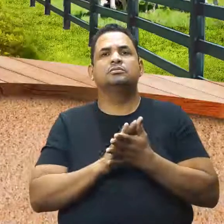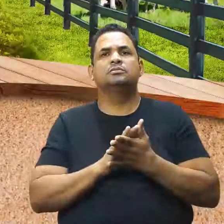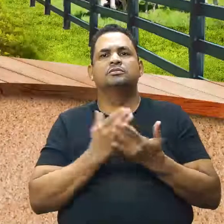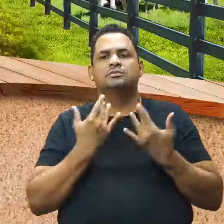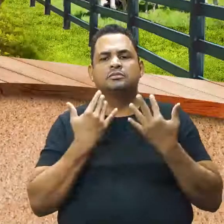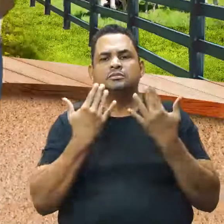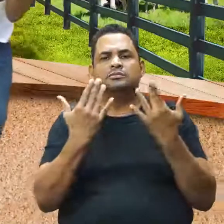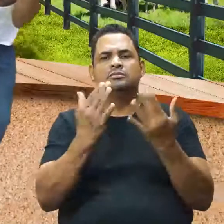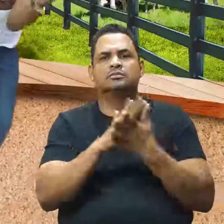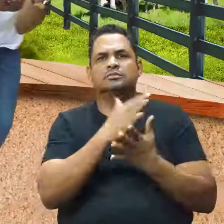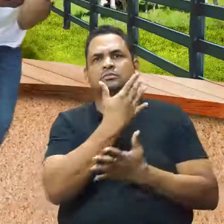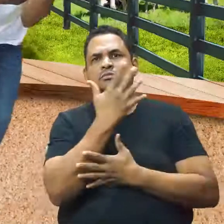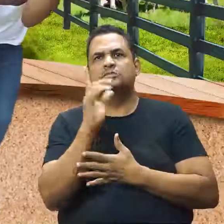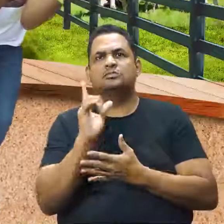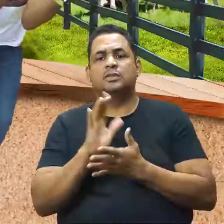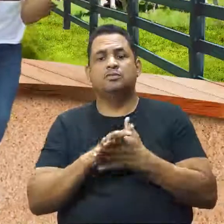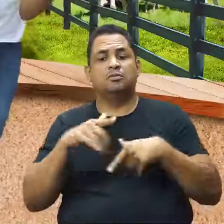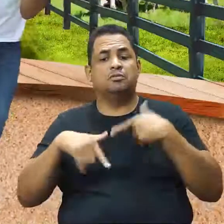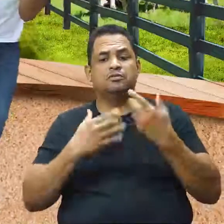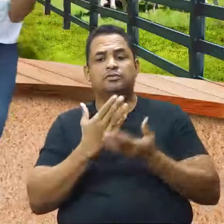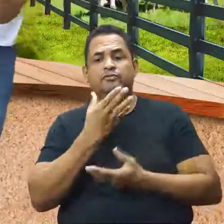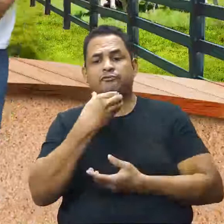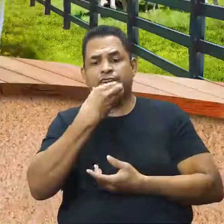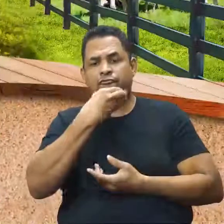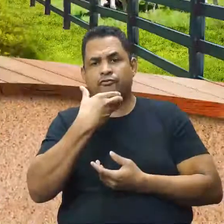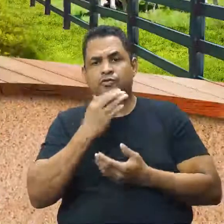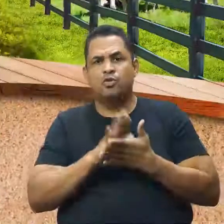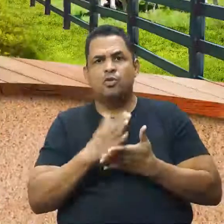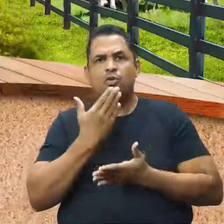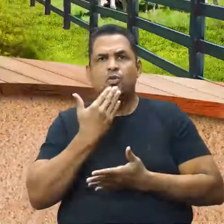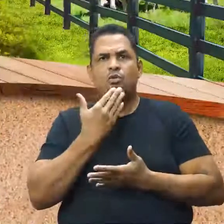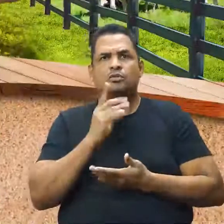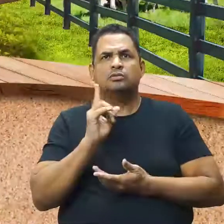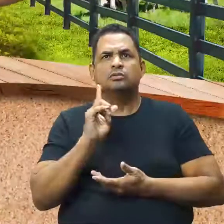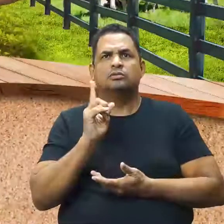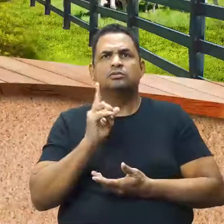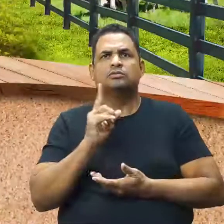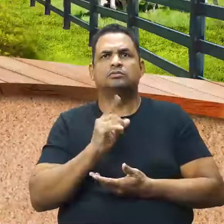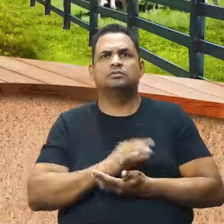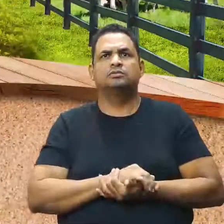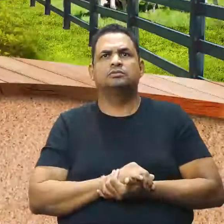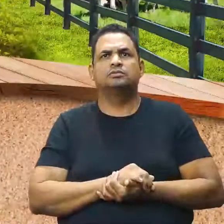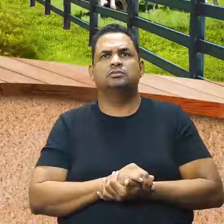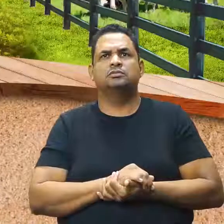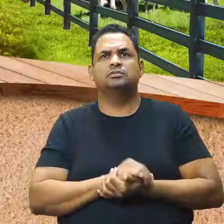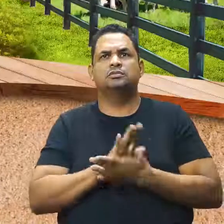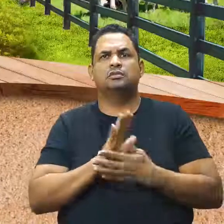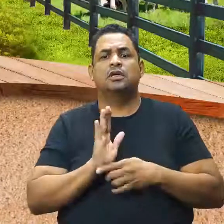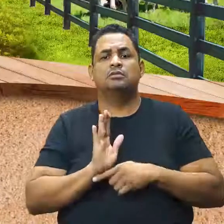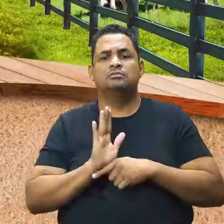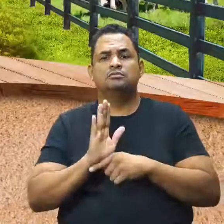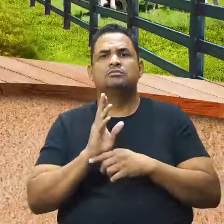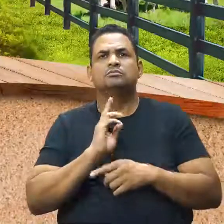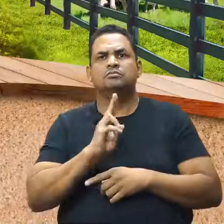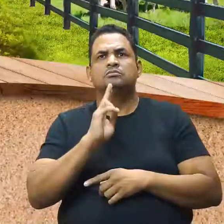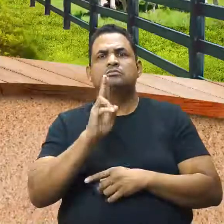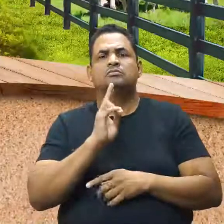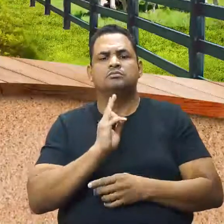não vão produzir fruta que vamos comer, pegar, não. Eles vão auxiliar no processo